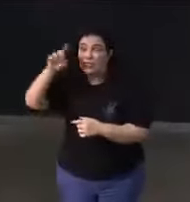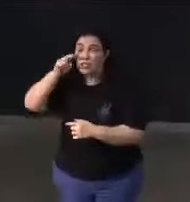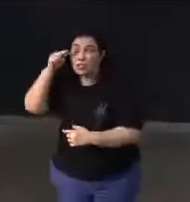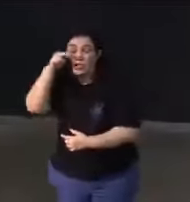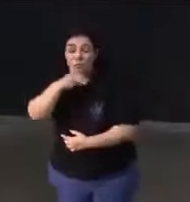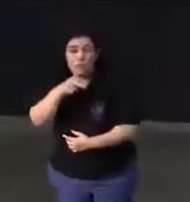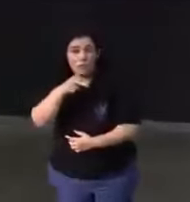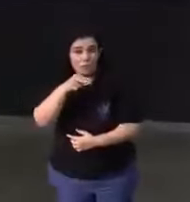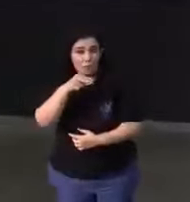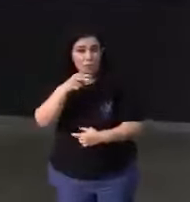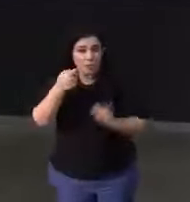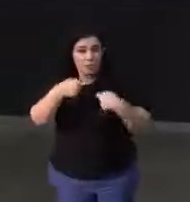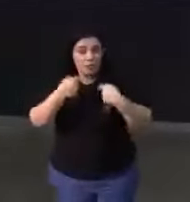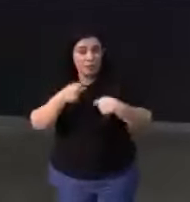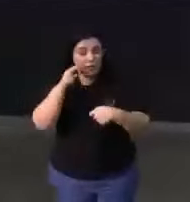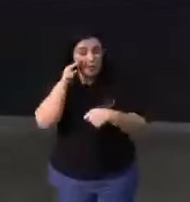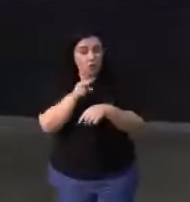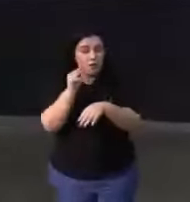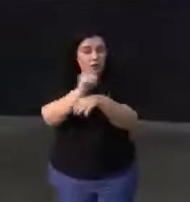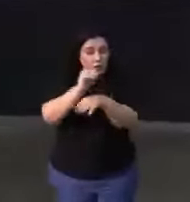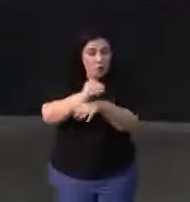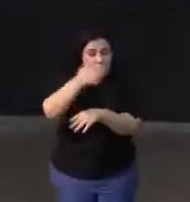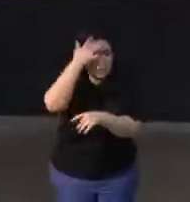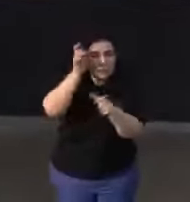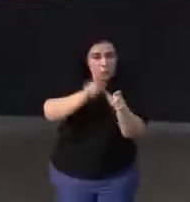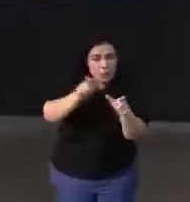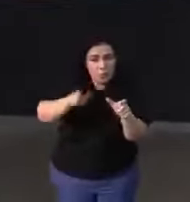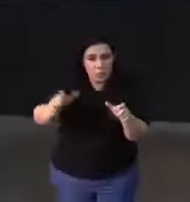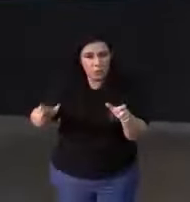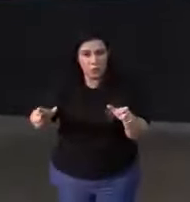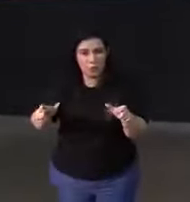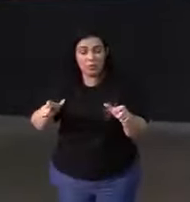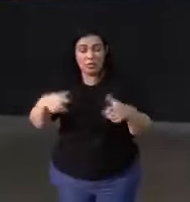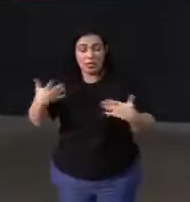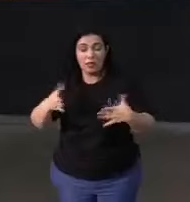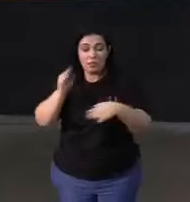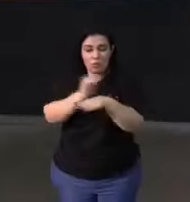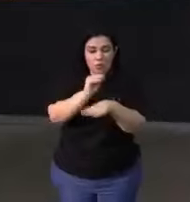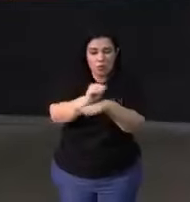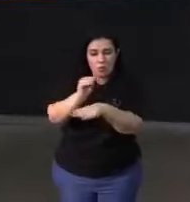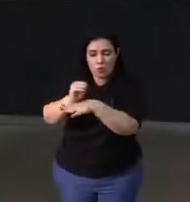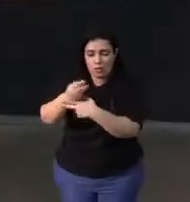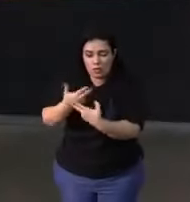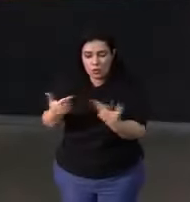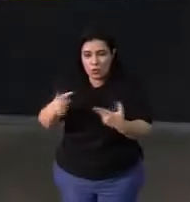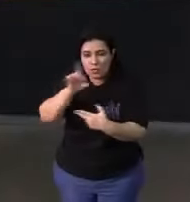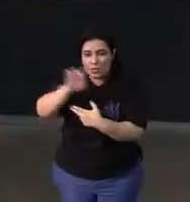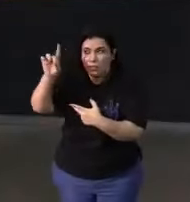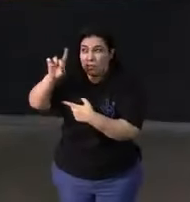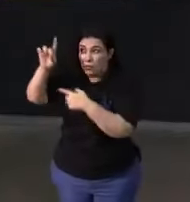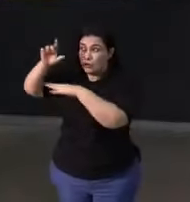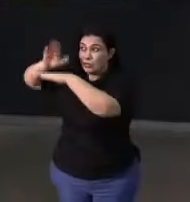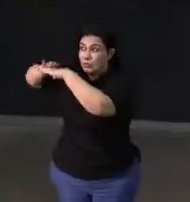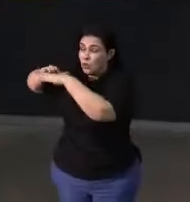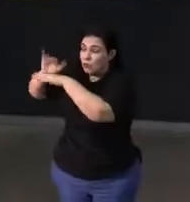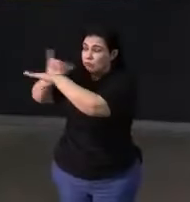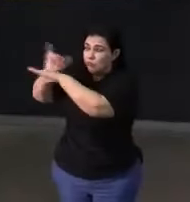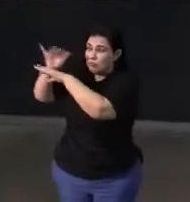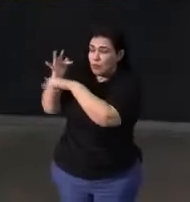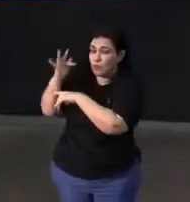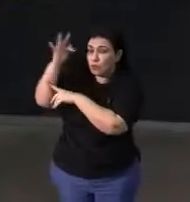Deus ver que você cuida das pessoas. Enquanto você cuida das coisas de Deus, Deus está cuidando do seu